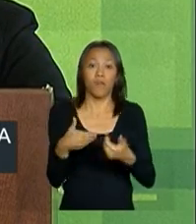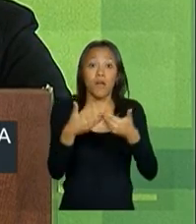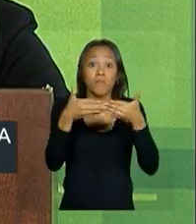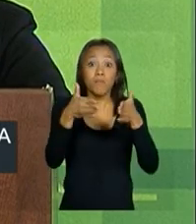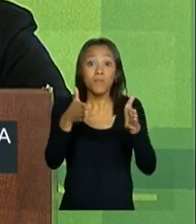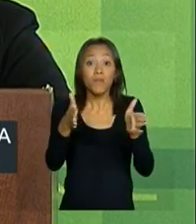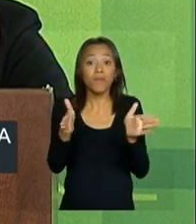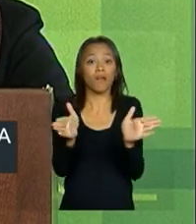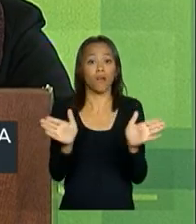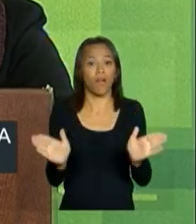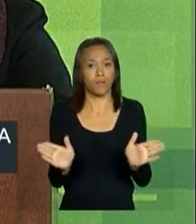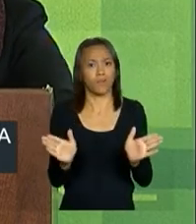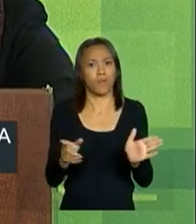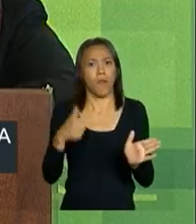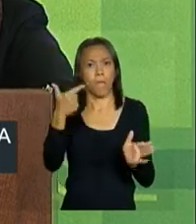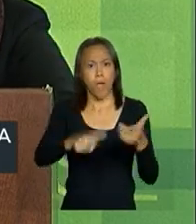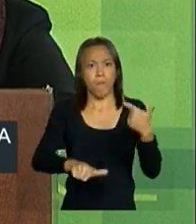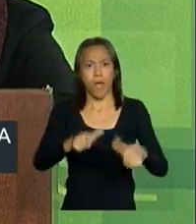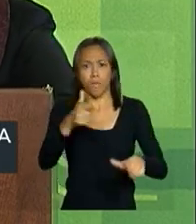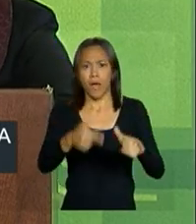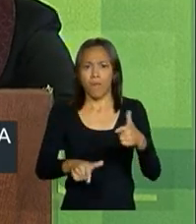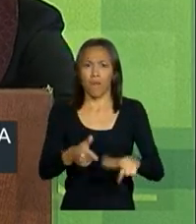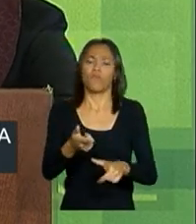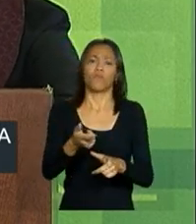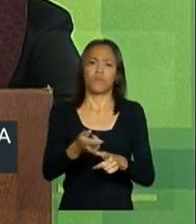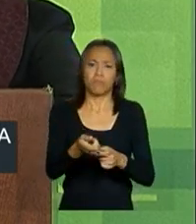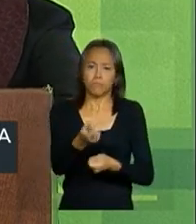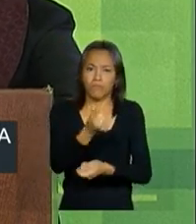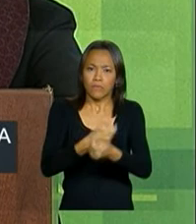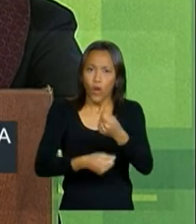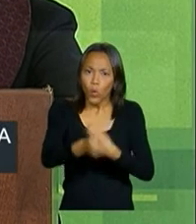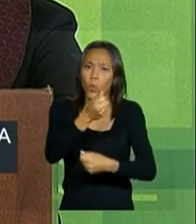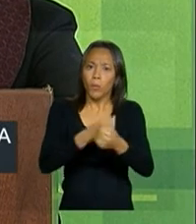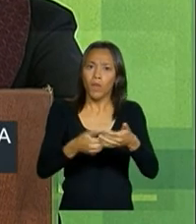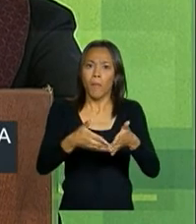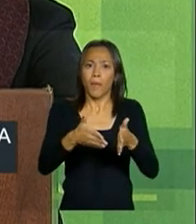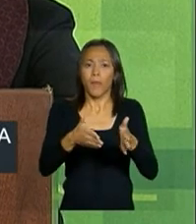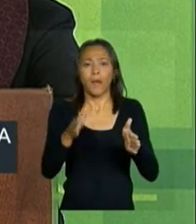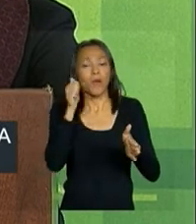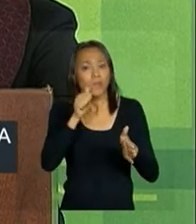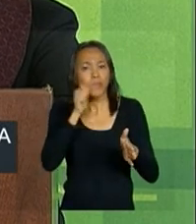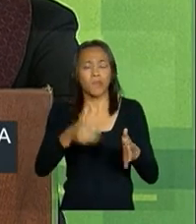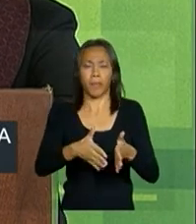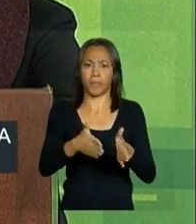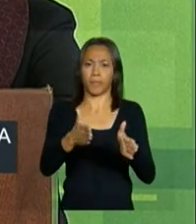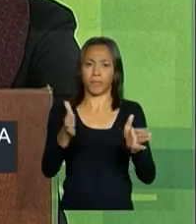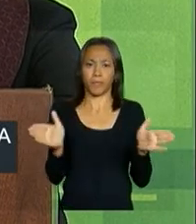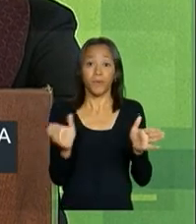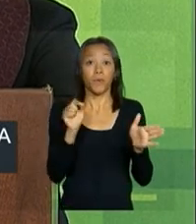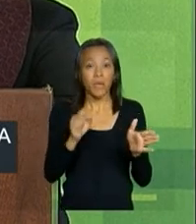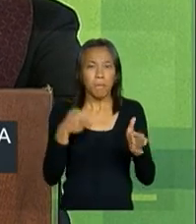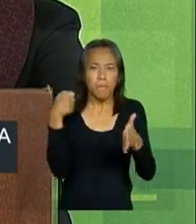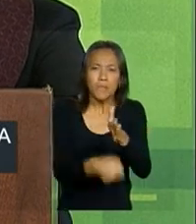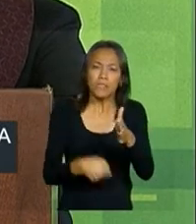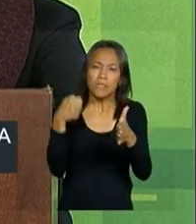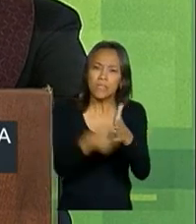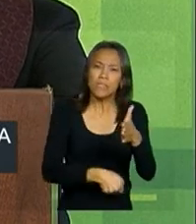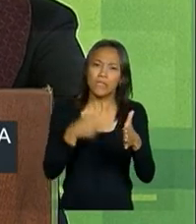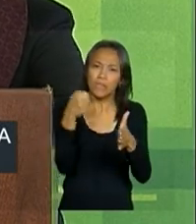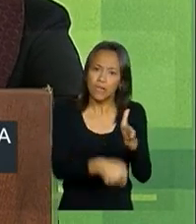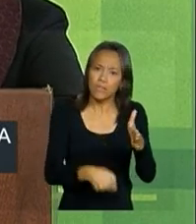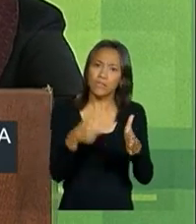das mulheres cresceu a população economicamente ativa feminina ao lado da persistência